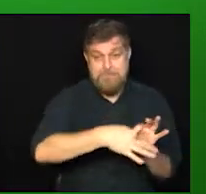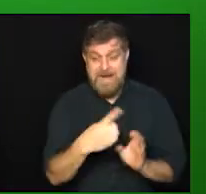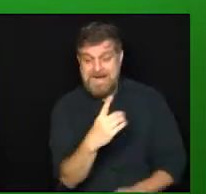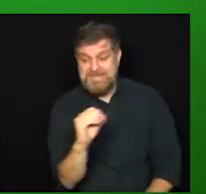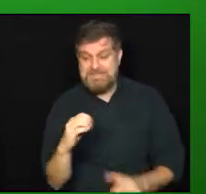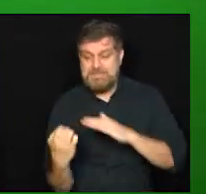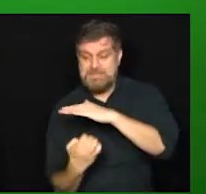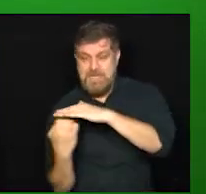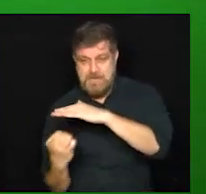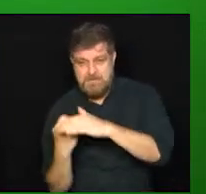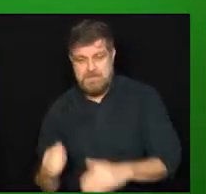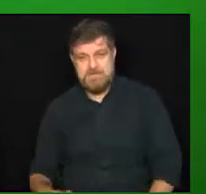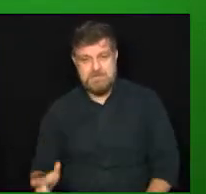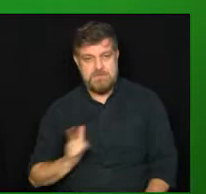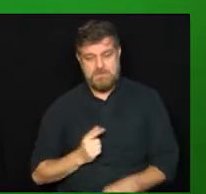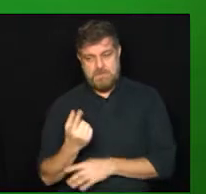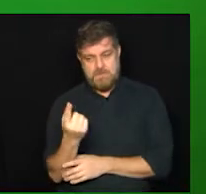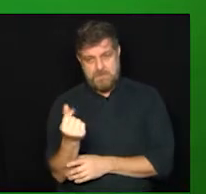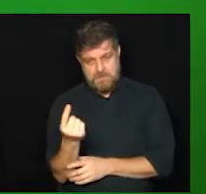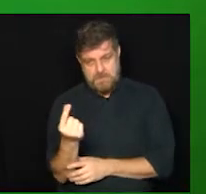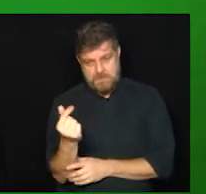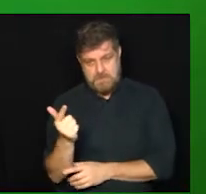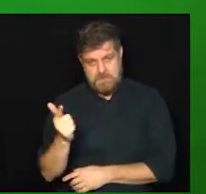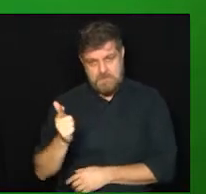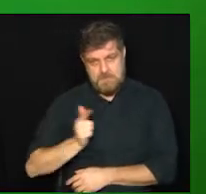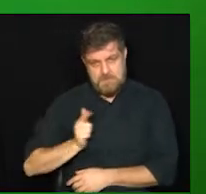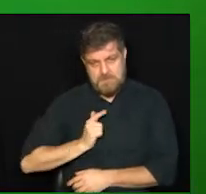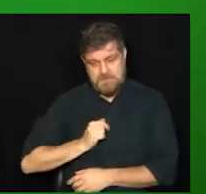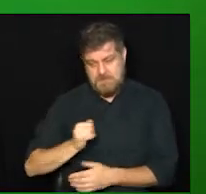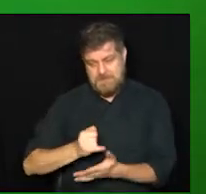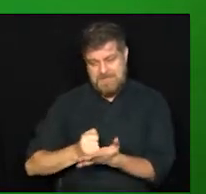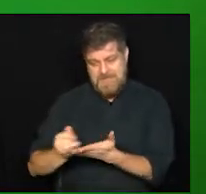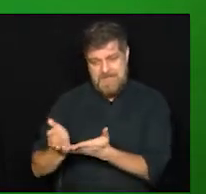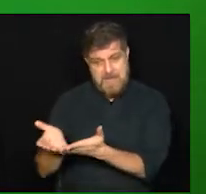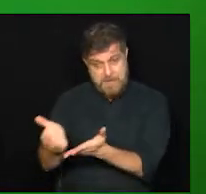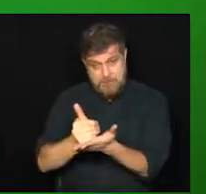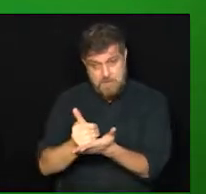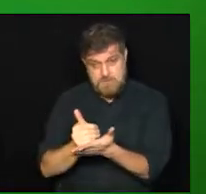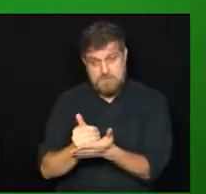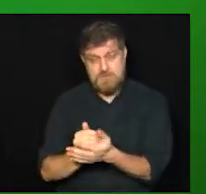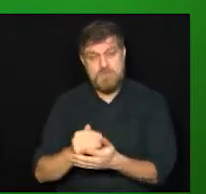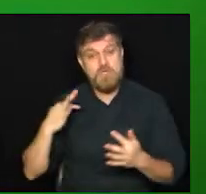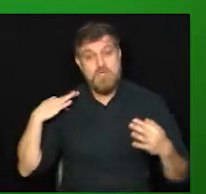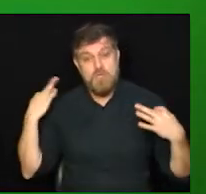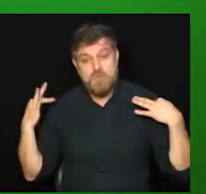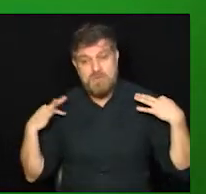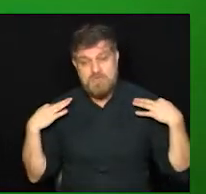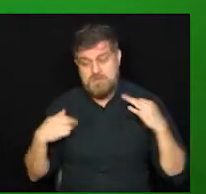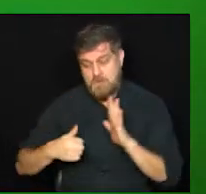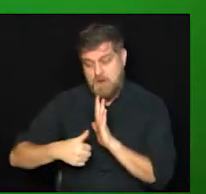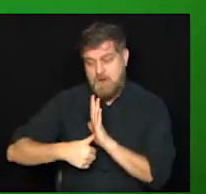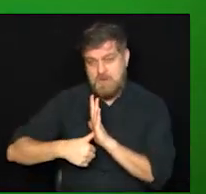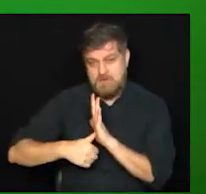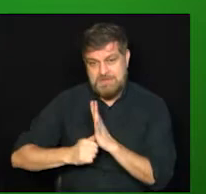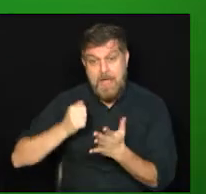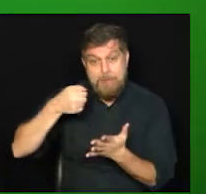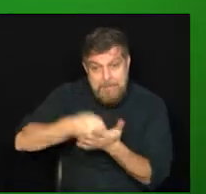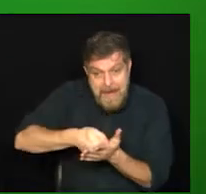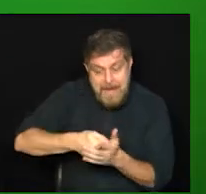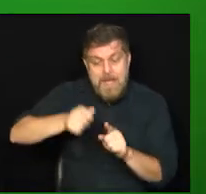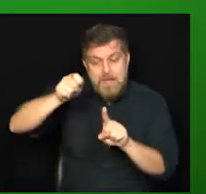Uma parte do dinheiro vem do Runtex, aquela taxa de turismo, e outra parte dos associados que pagam a